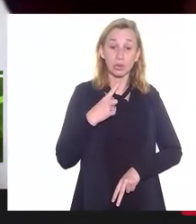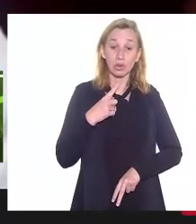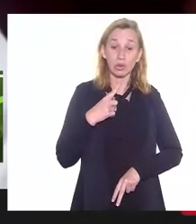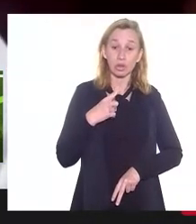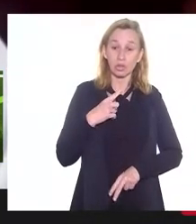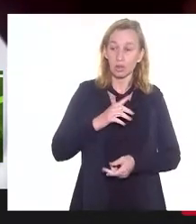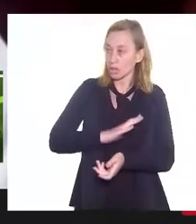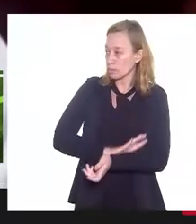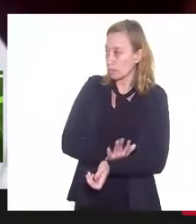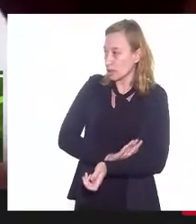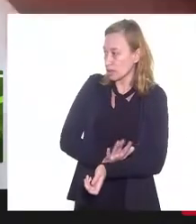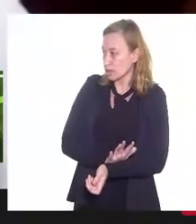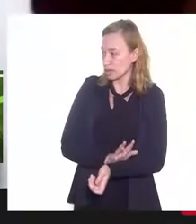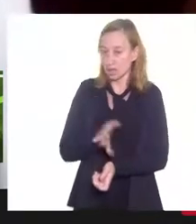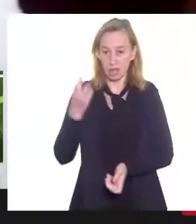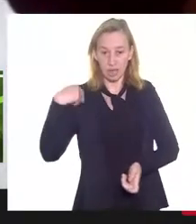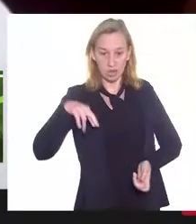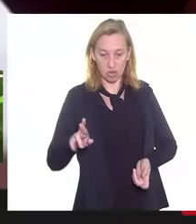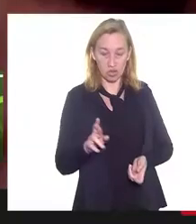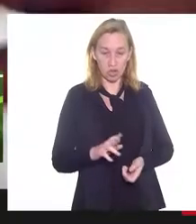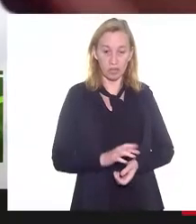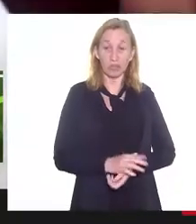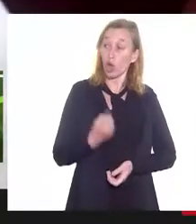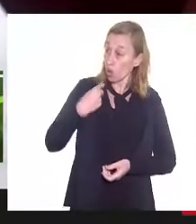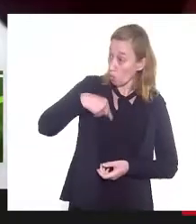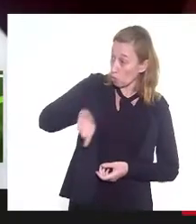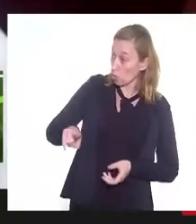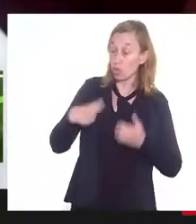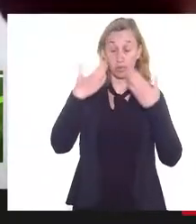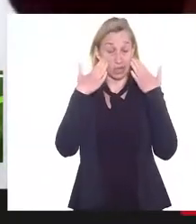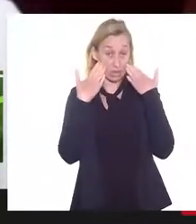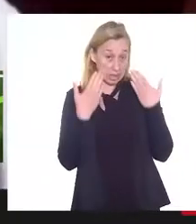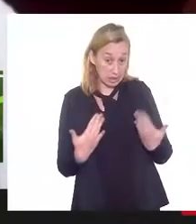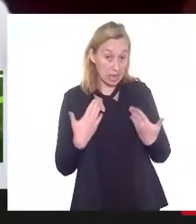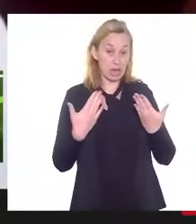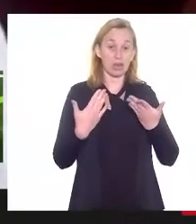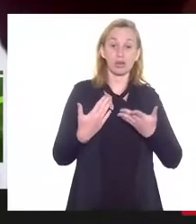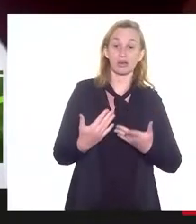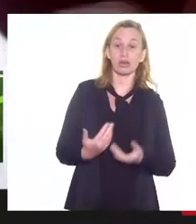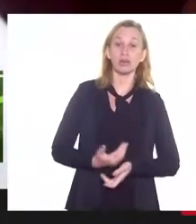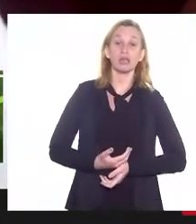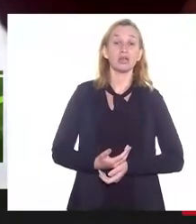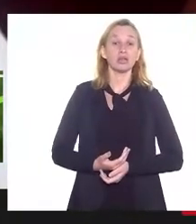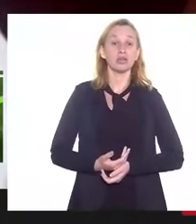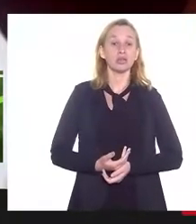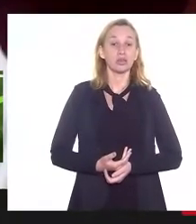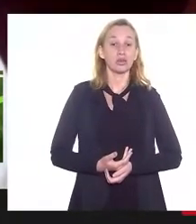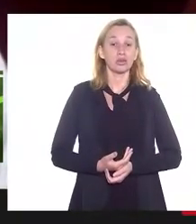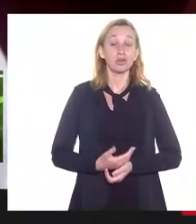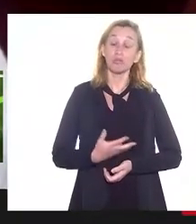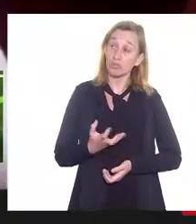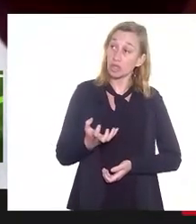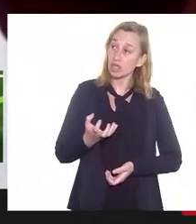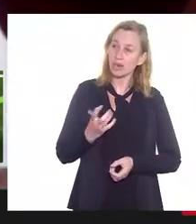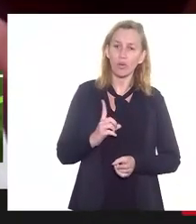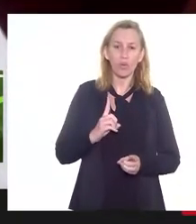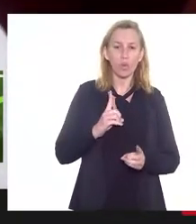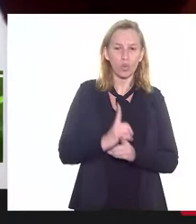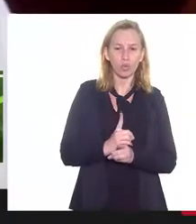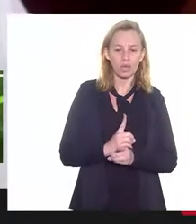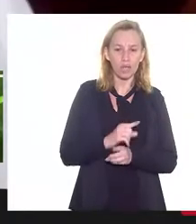intolerância religiosa. E aí fui para lá fazer, apresentei, tenho aí essa apresentação, queria muito achar